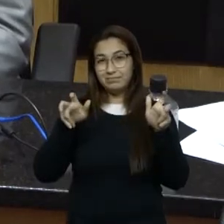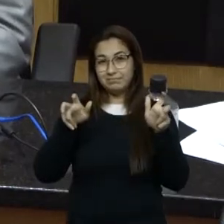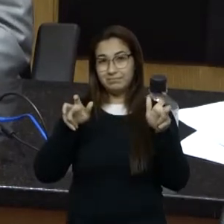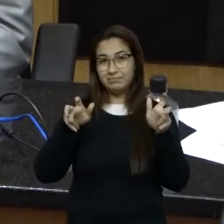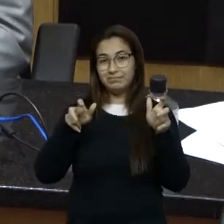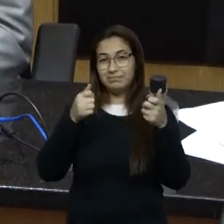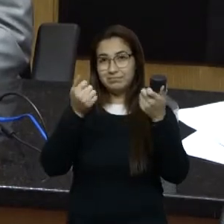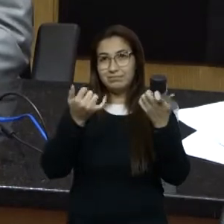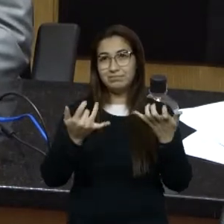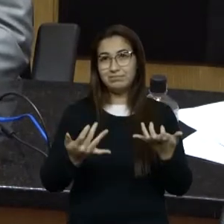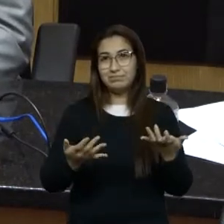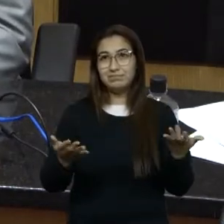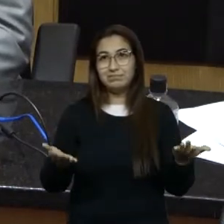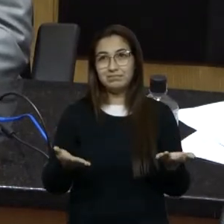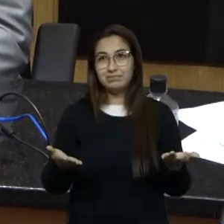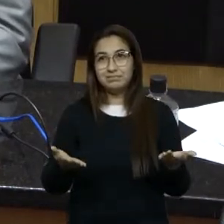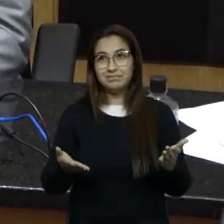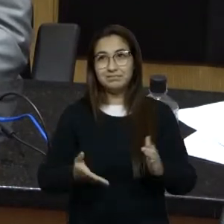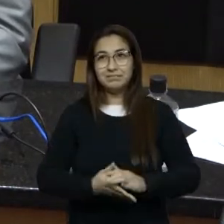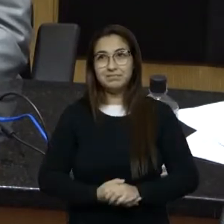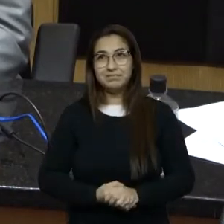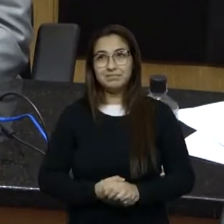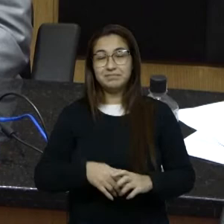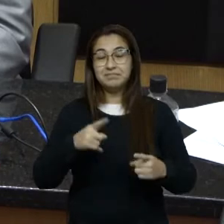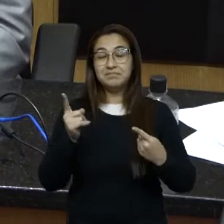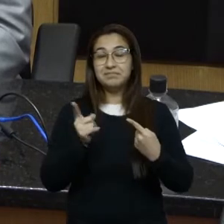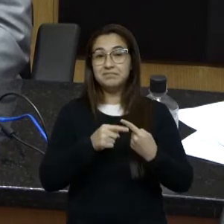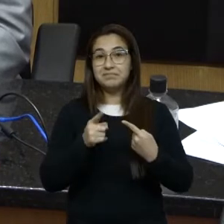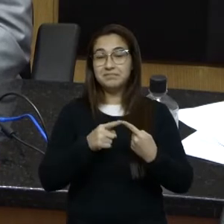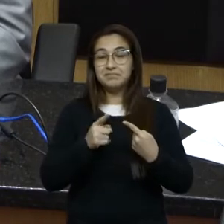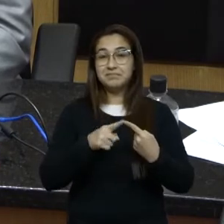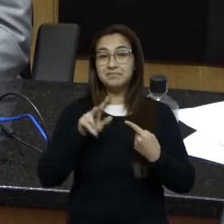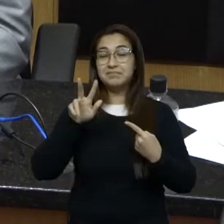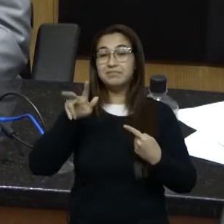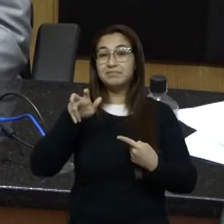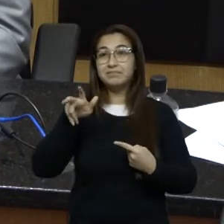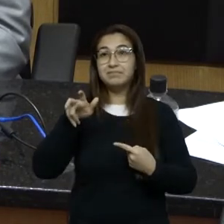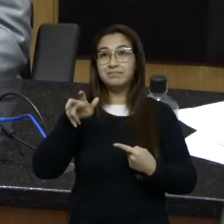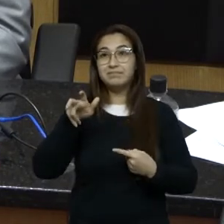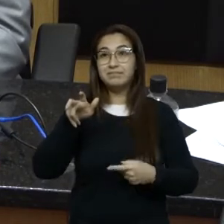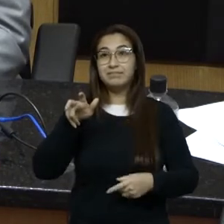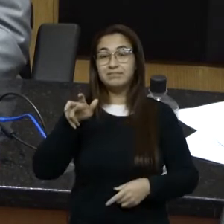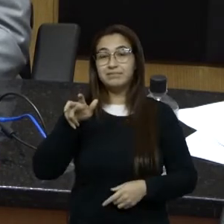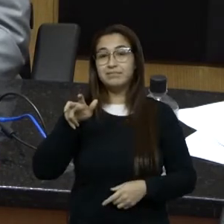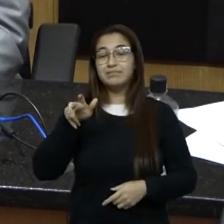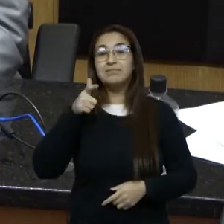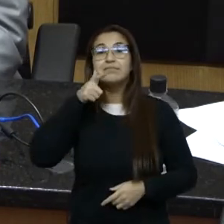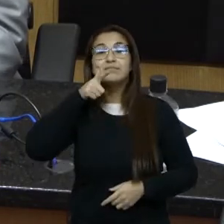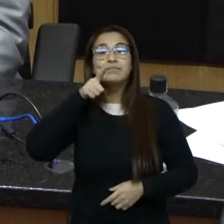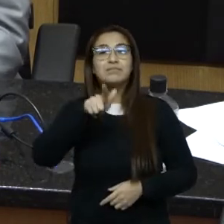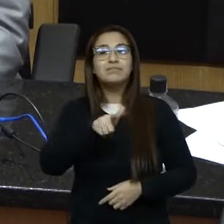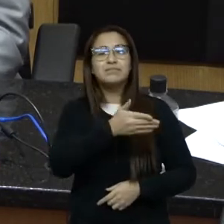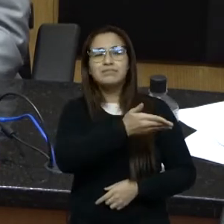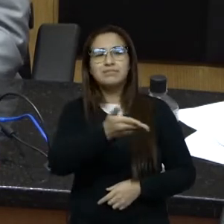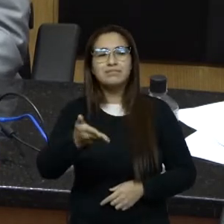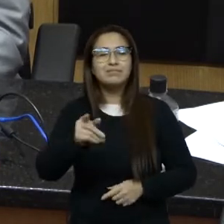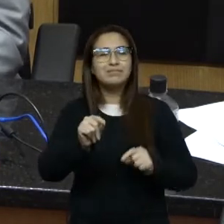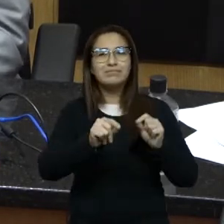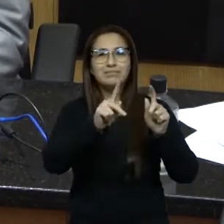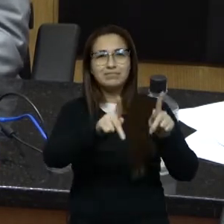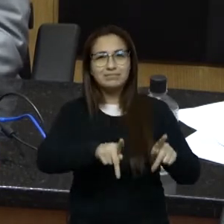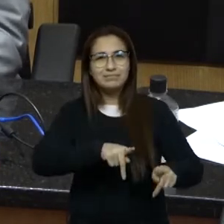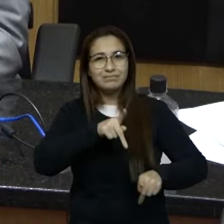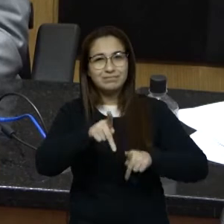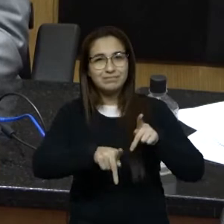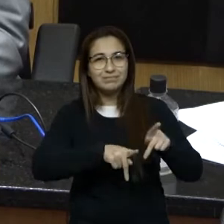comentar neste momento seu presidente O primeiro é o tópico e da Conquista do Povo da